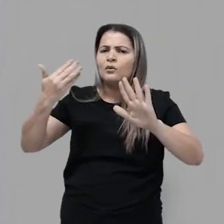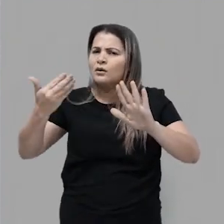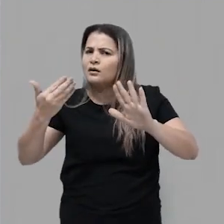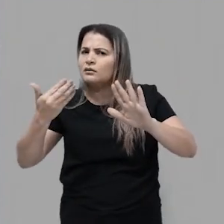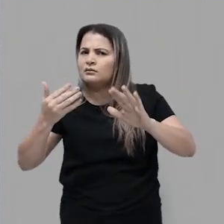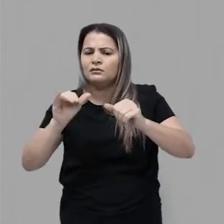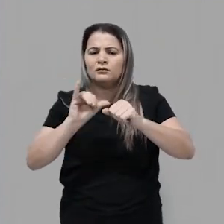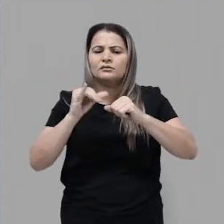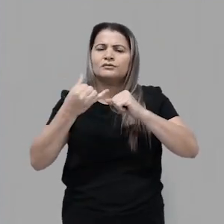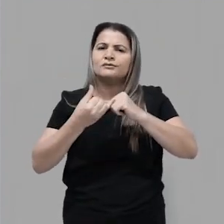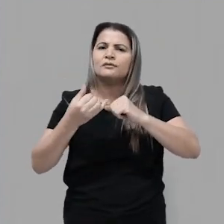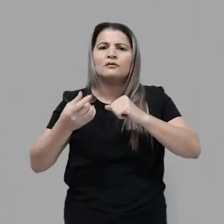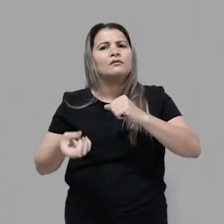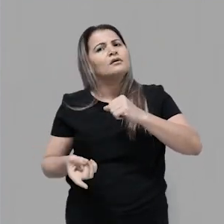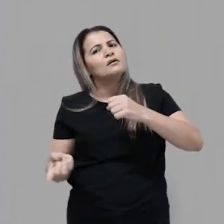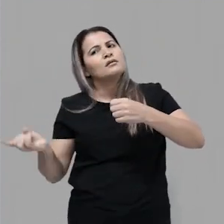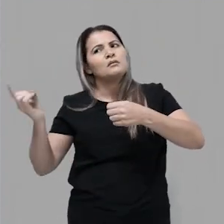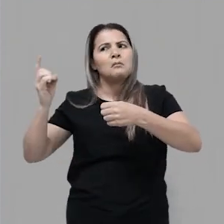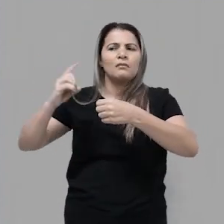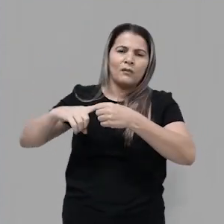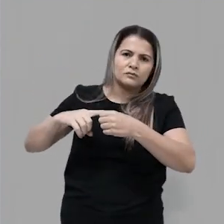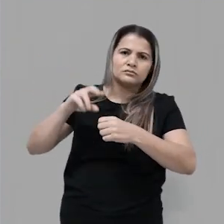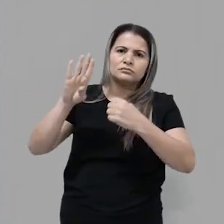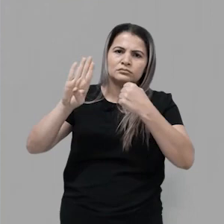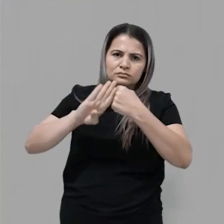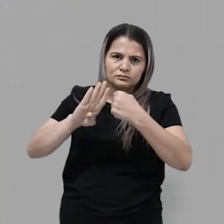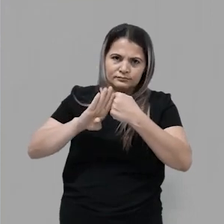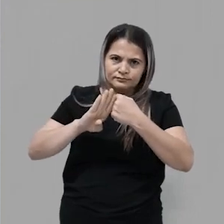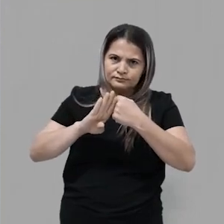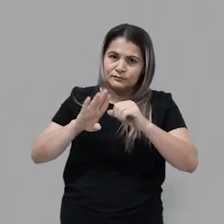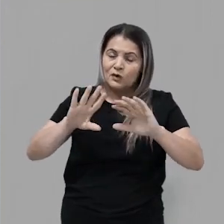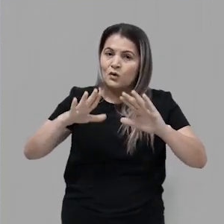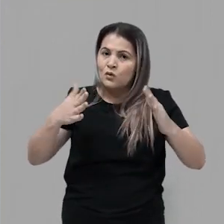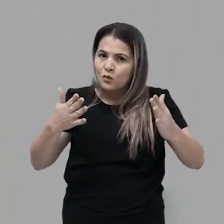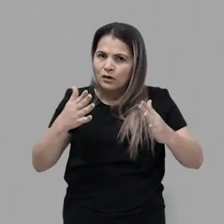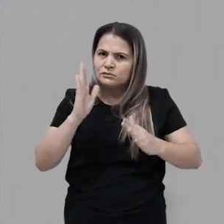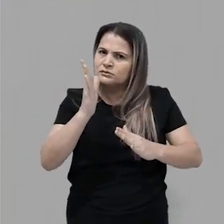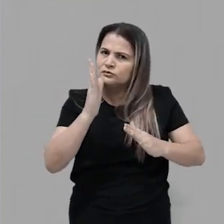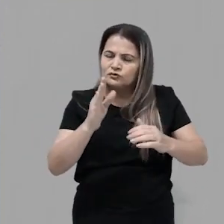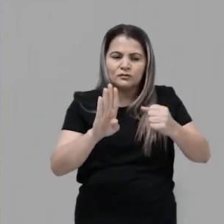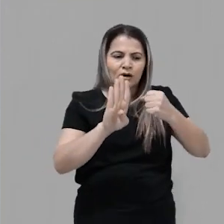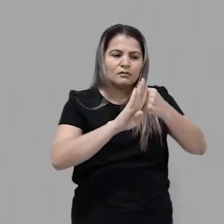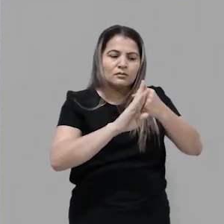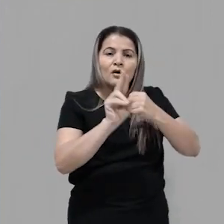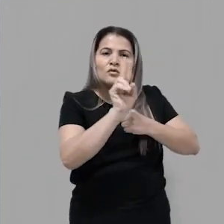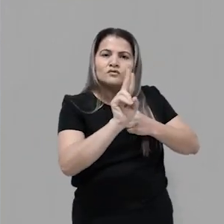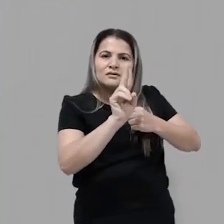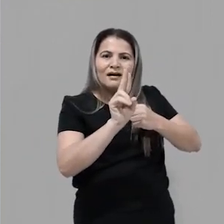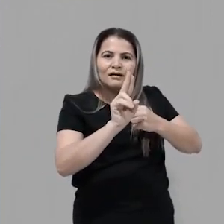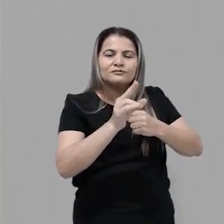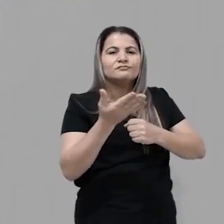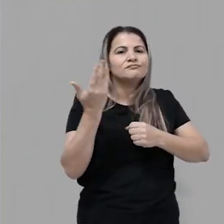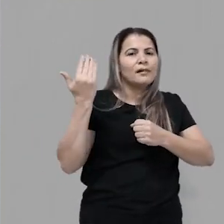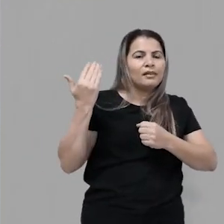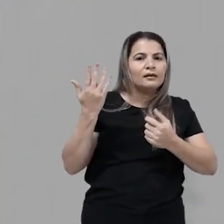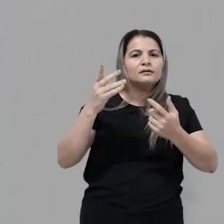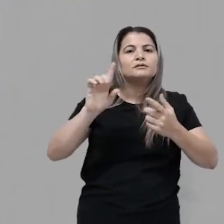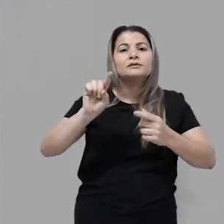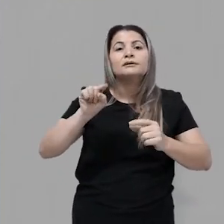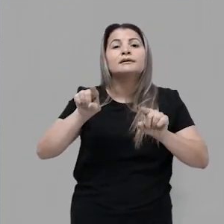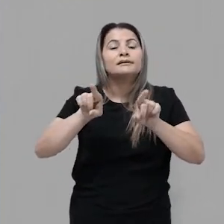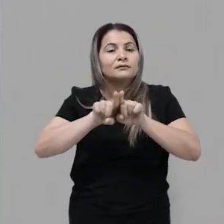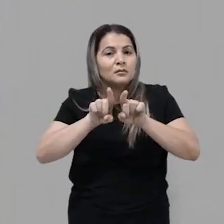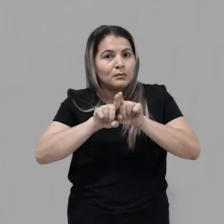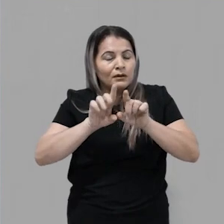aparece depois do nome? Quando o nome foi citado anteriormente e o adjetivo é mencionado depois de um